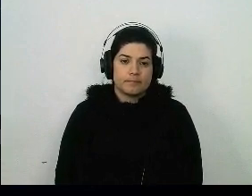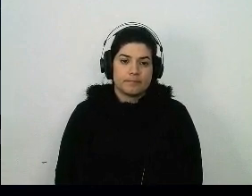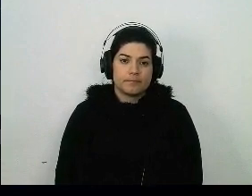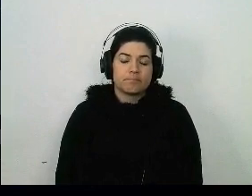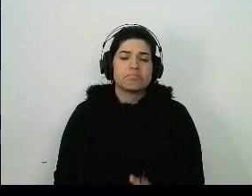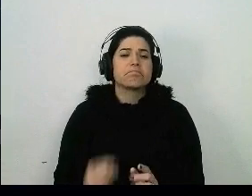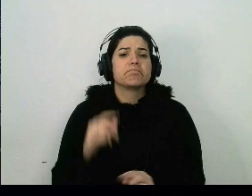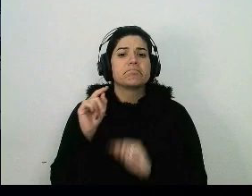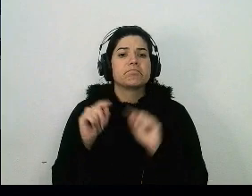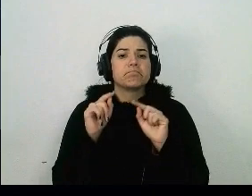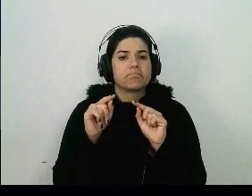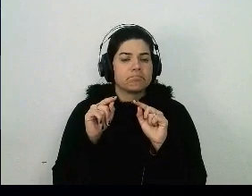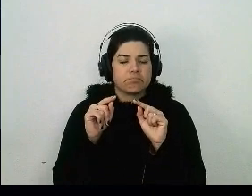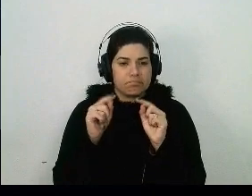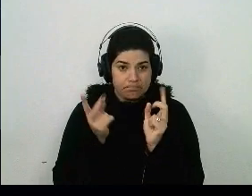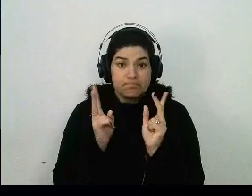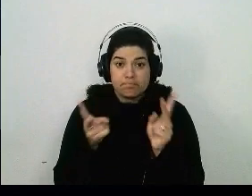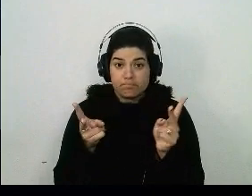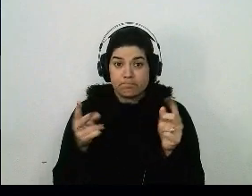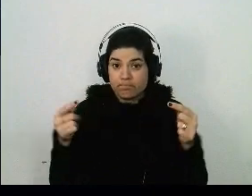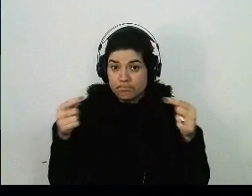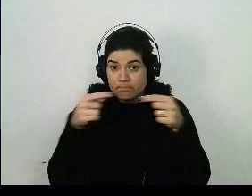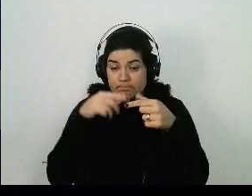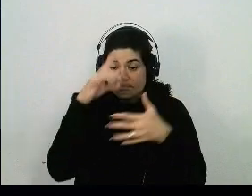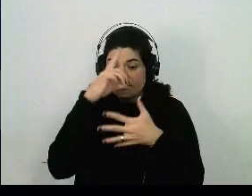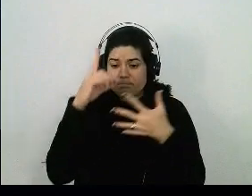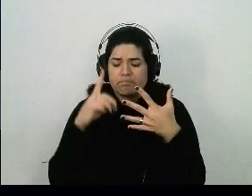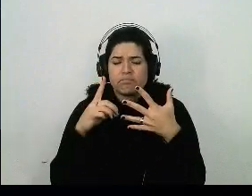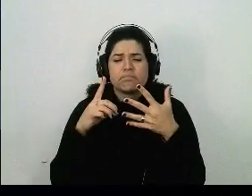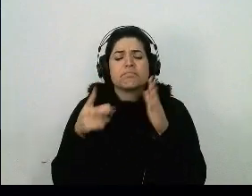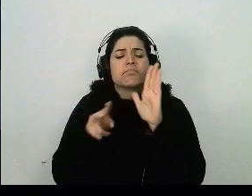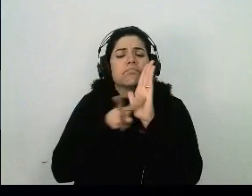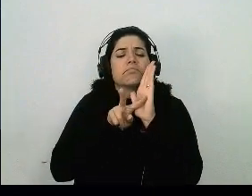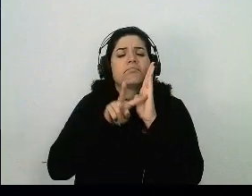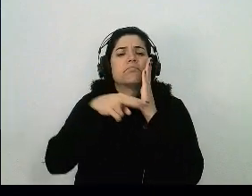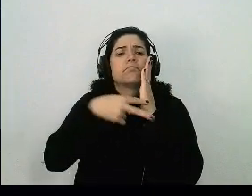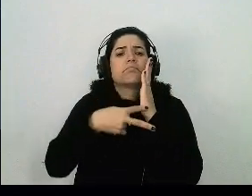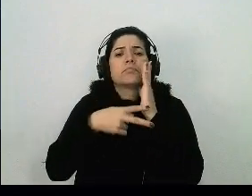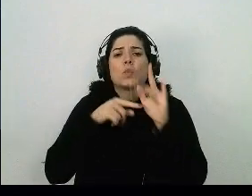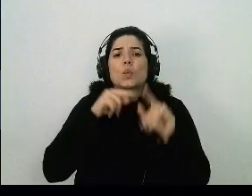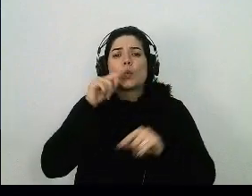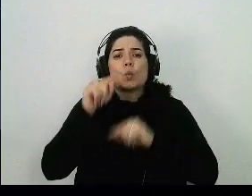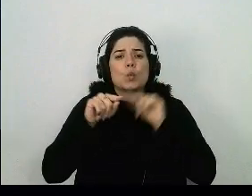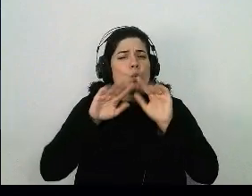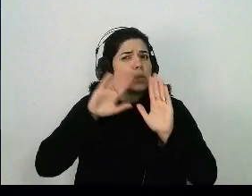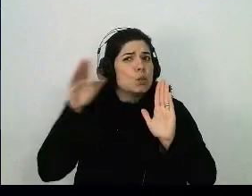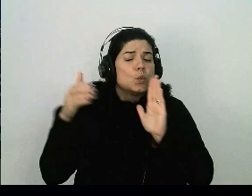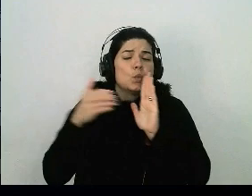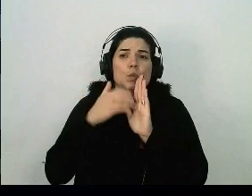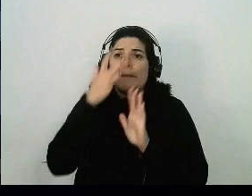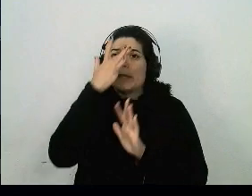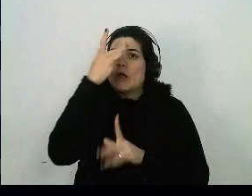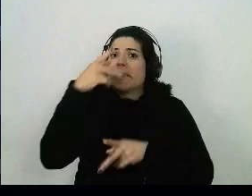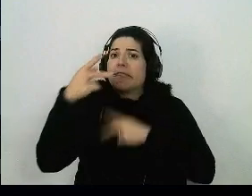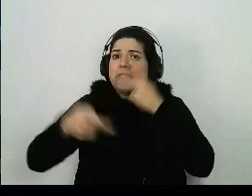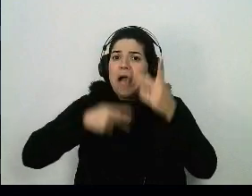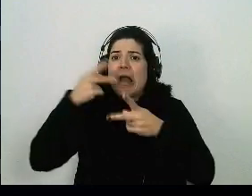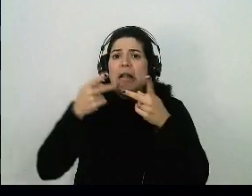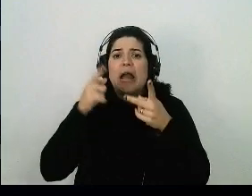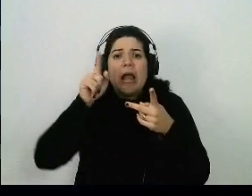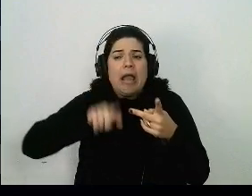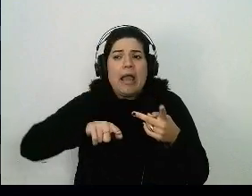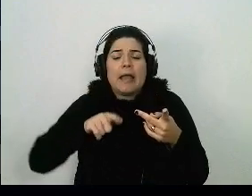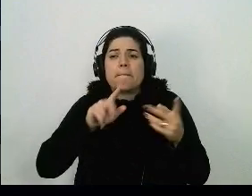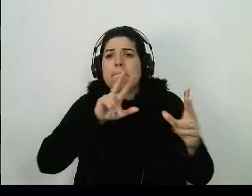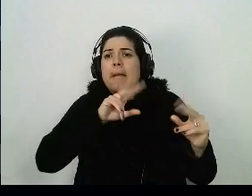Continuando nessa questão de dados, o que seria esse blockchain que todo mundo fala aí e que está na boca do